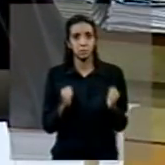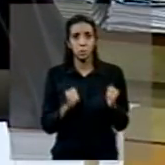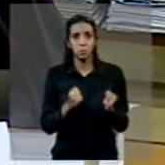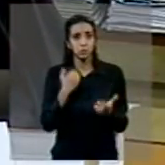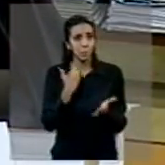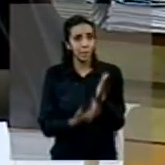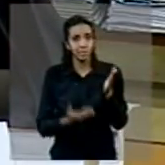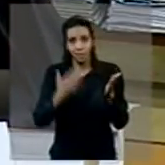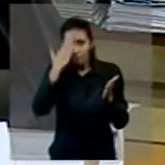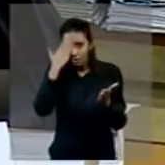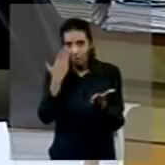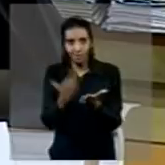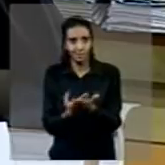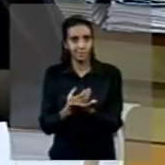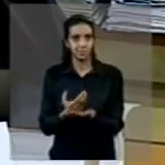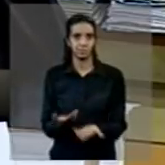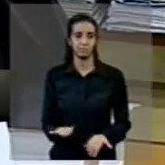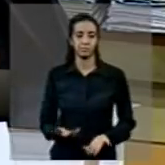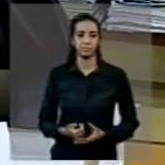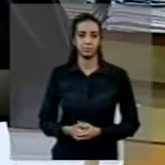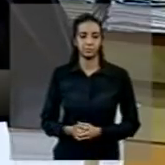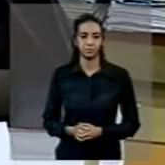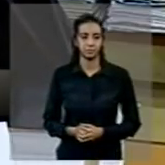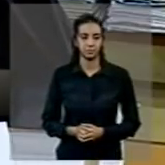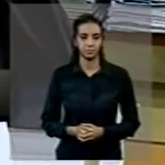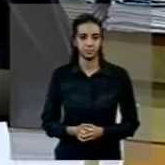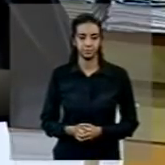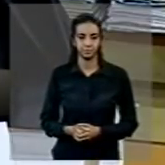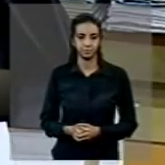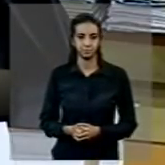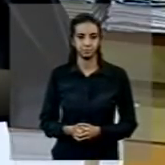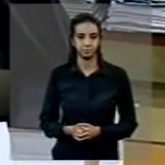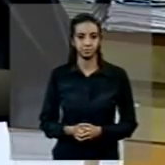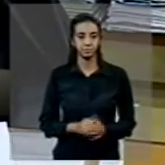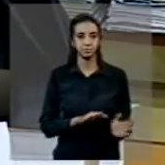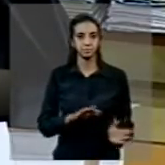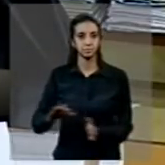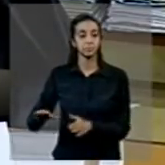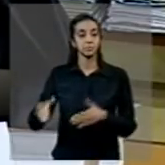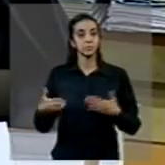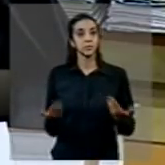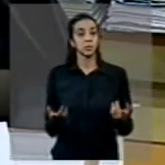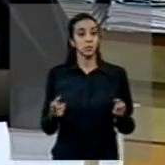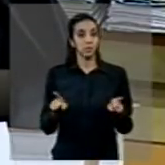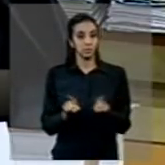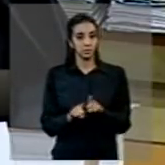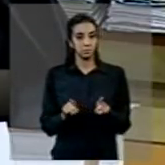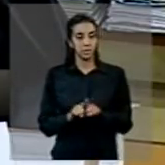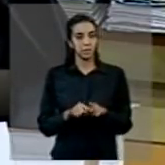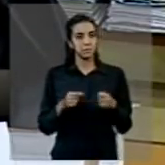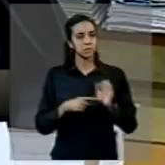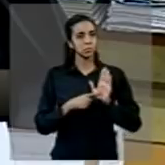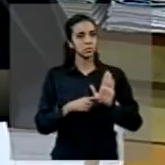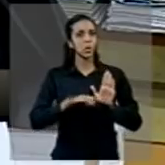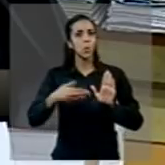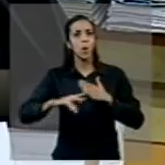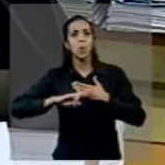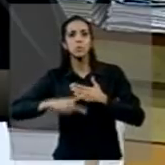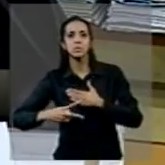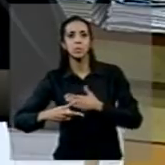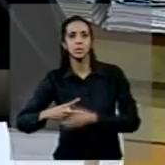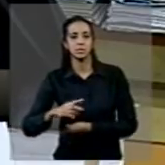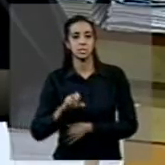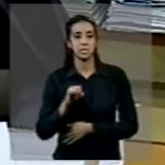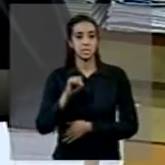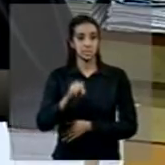credibilidade do modelo. Enfim, cabe aqui também um destaque para as consequências práticas de um eventual